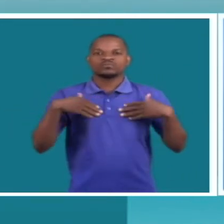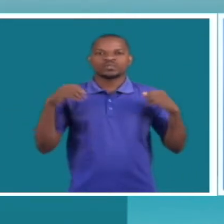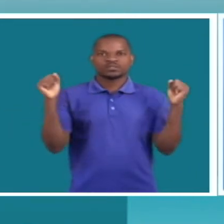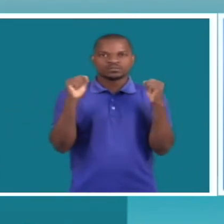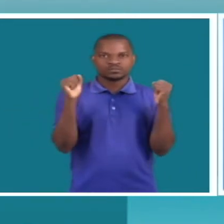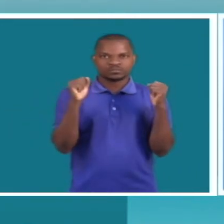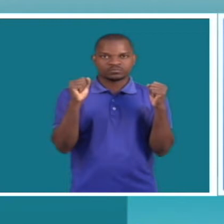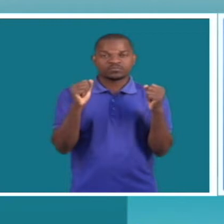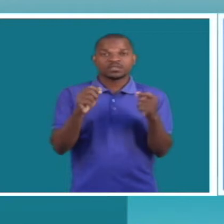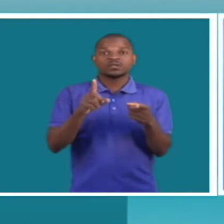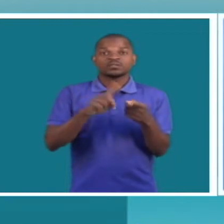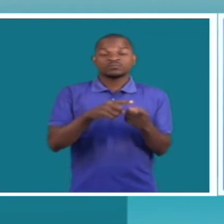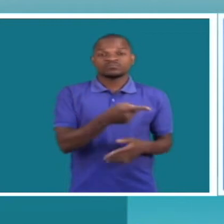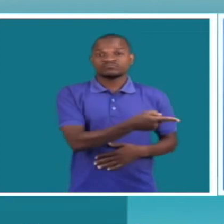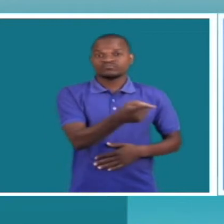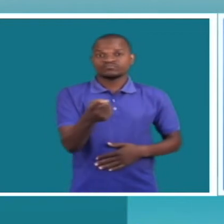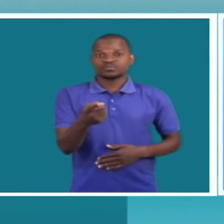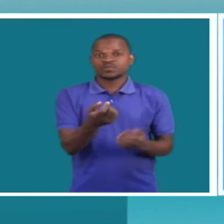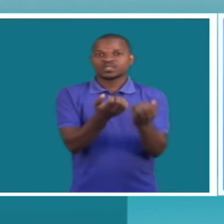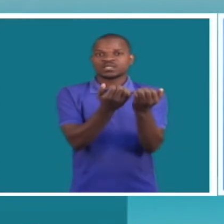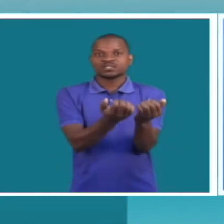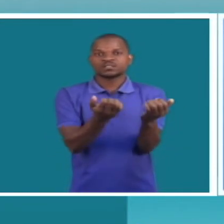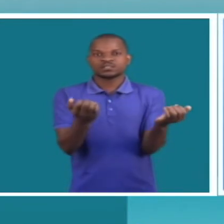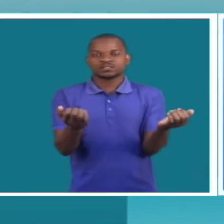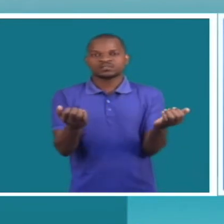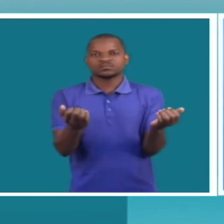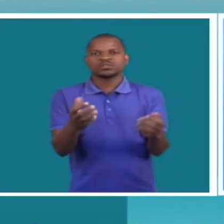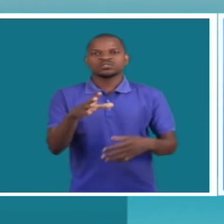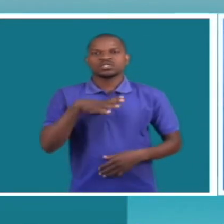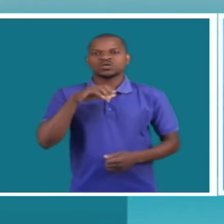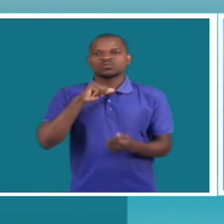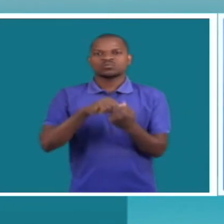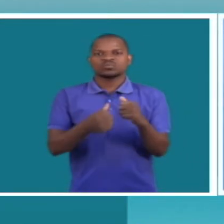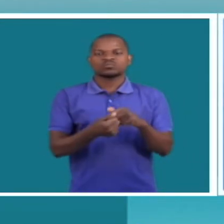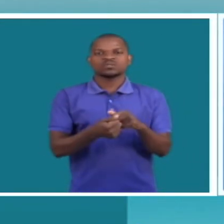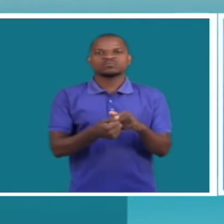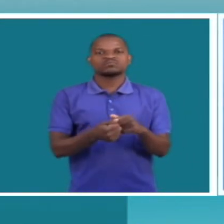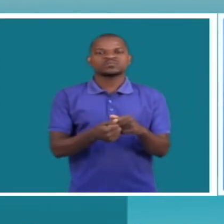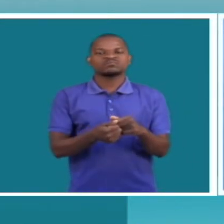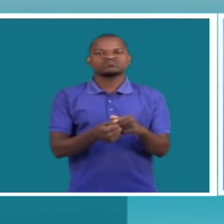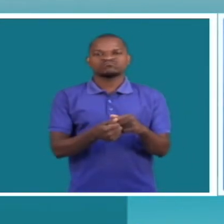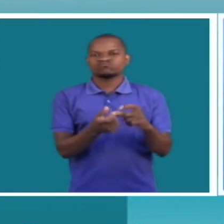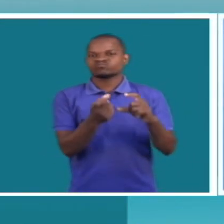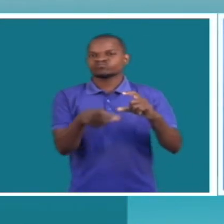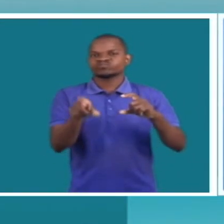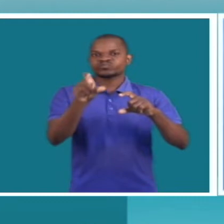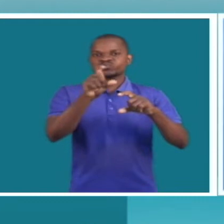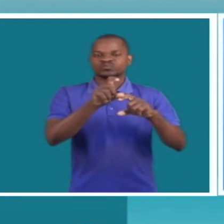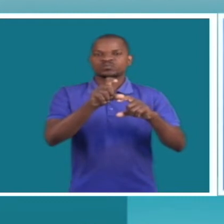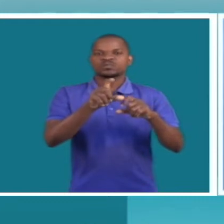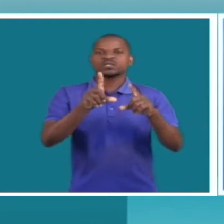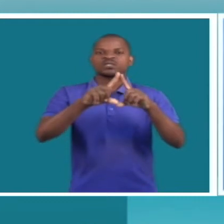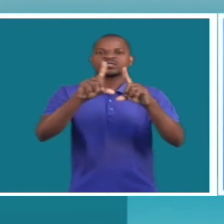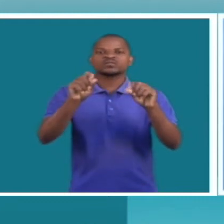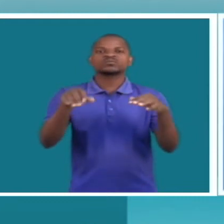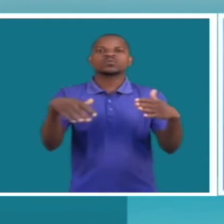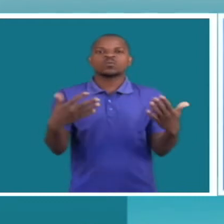Para as crianças tem um problema importante adicional que